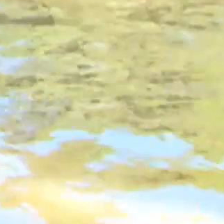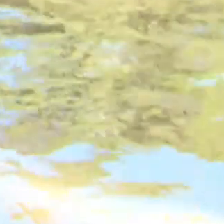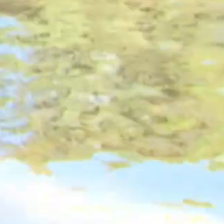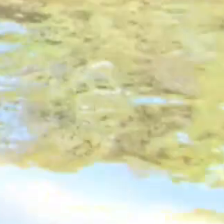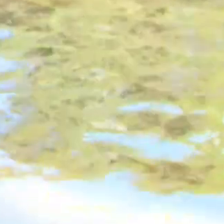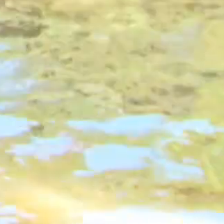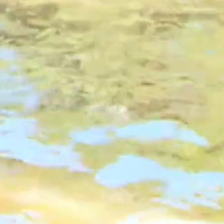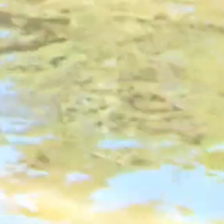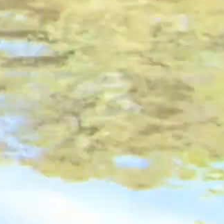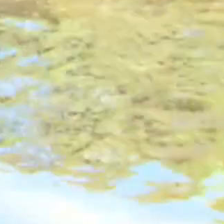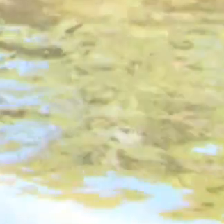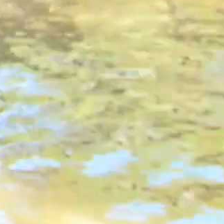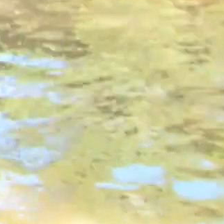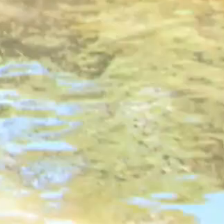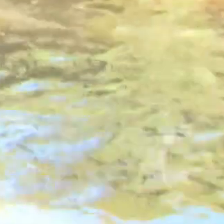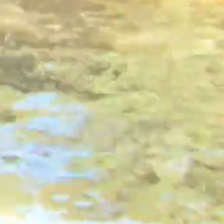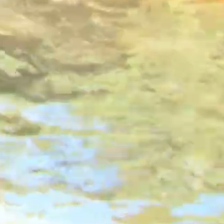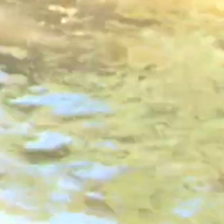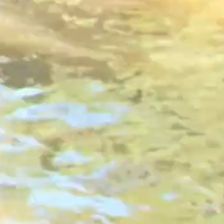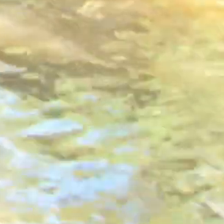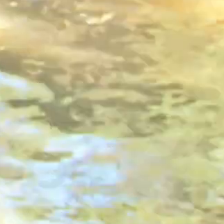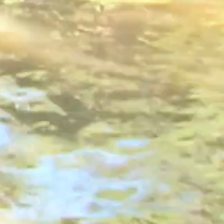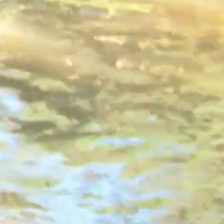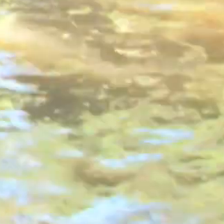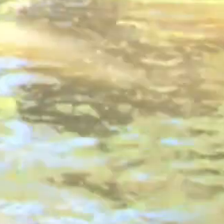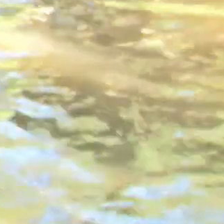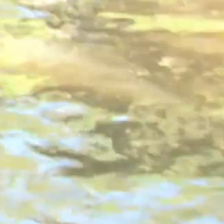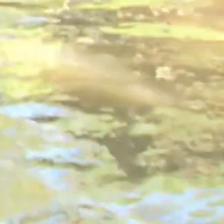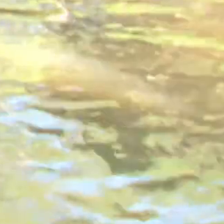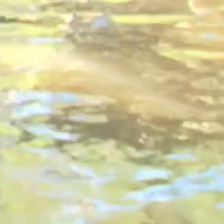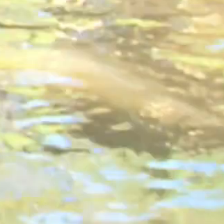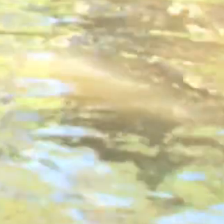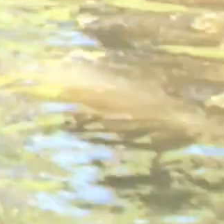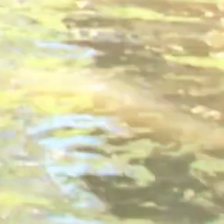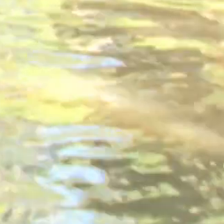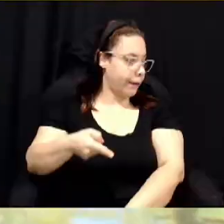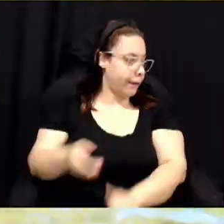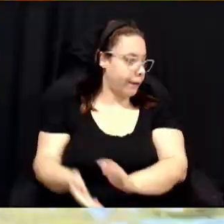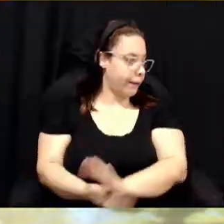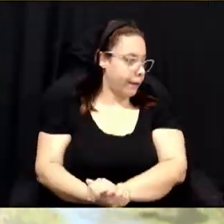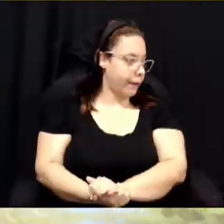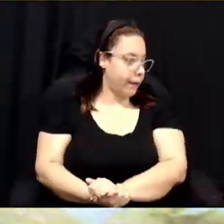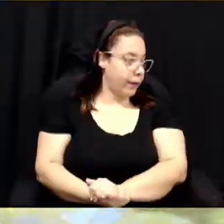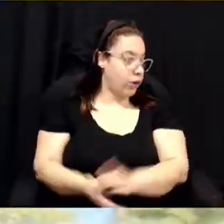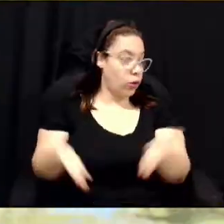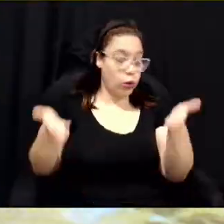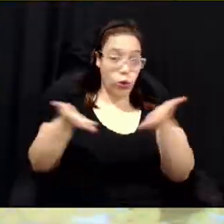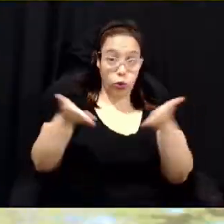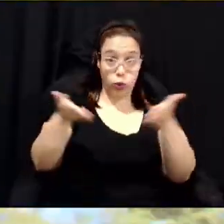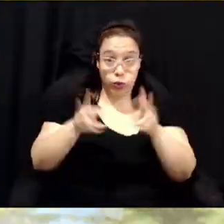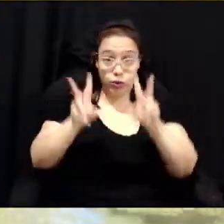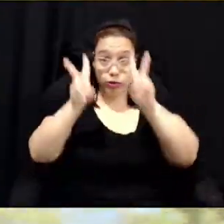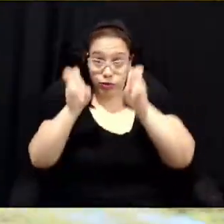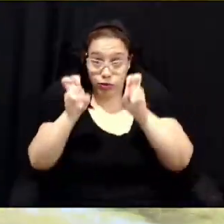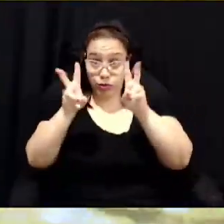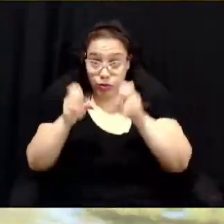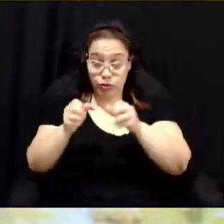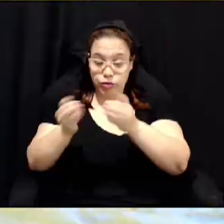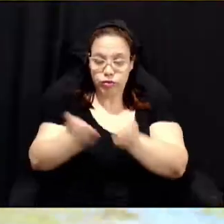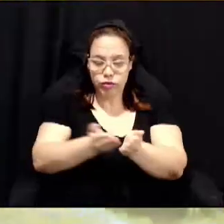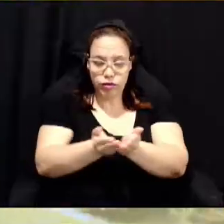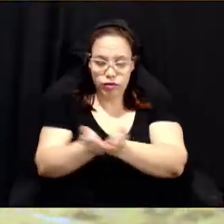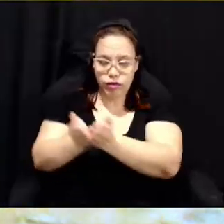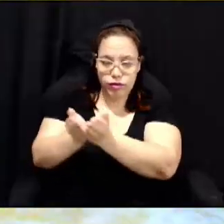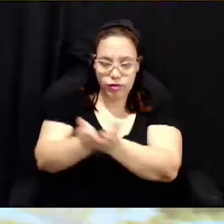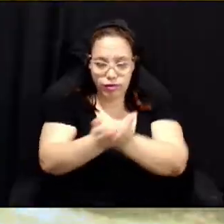Olha o esporte aí, eu sou o Rafael Turati, eu tô aqui no Rio Atibaia, porque hoje o tema é a canoagem. E como sempre, a